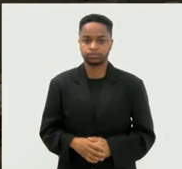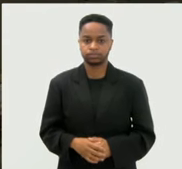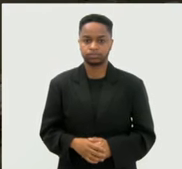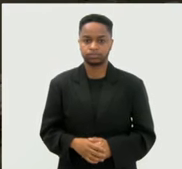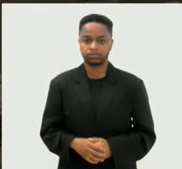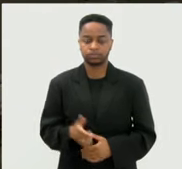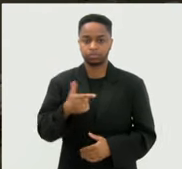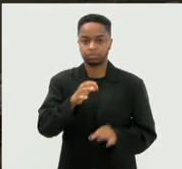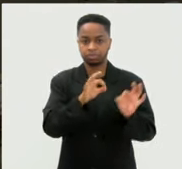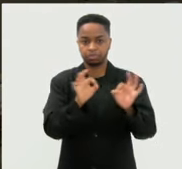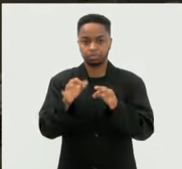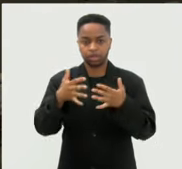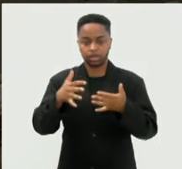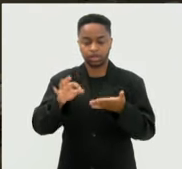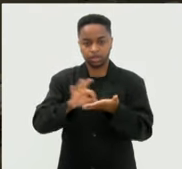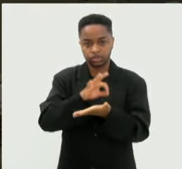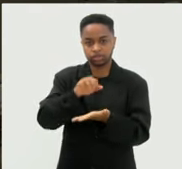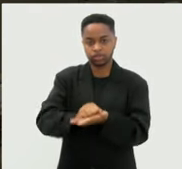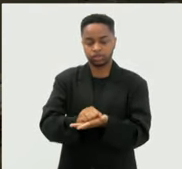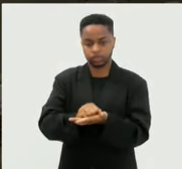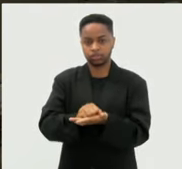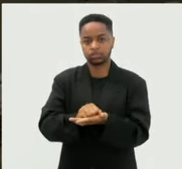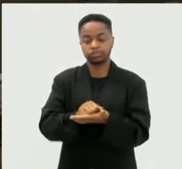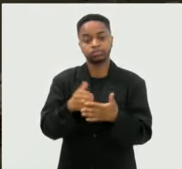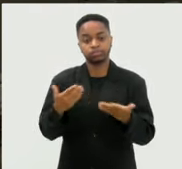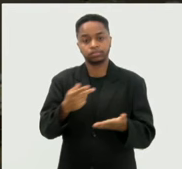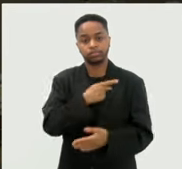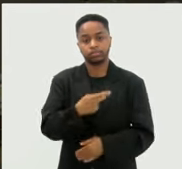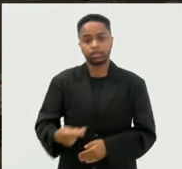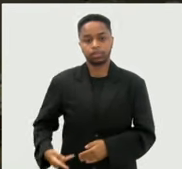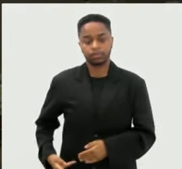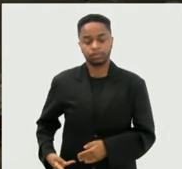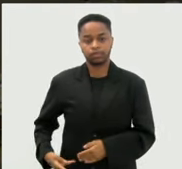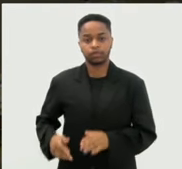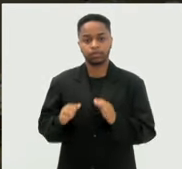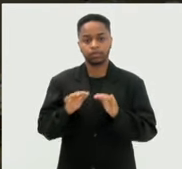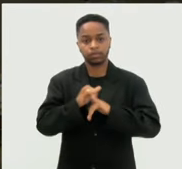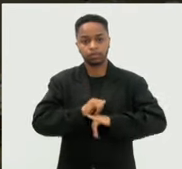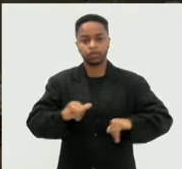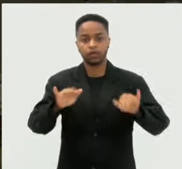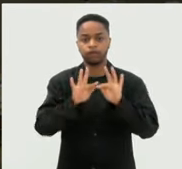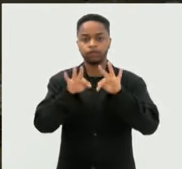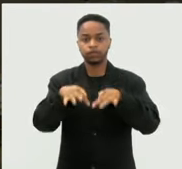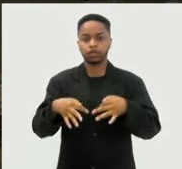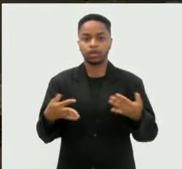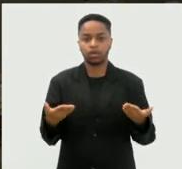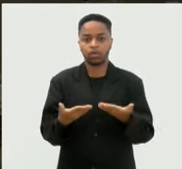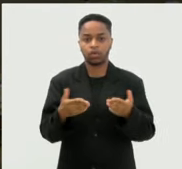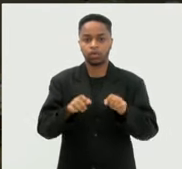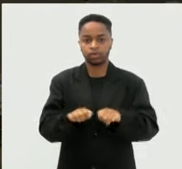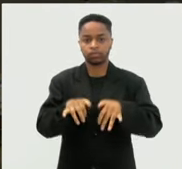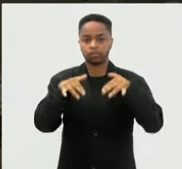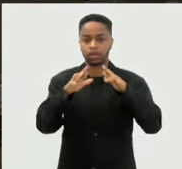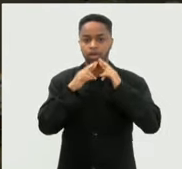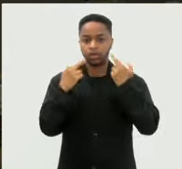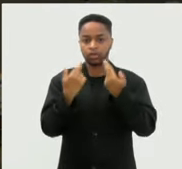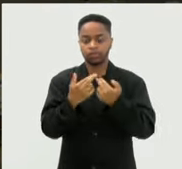Não havendo mais oradores inscritos, a presidência declara encerrada a presente sessão,